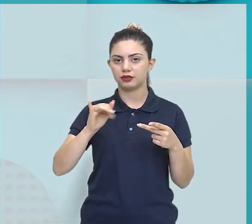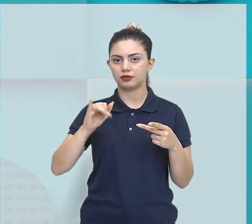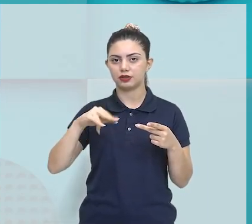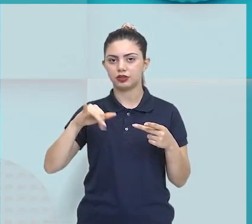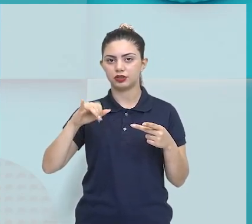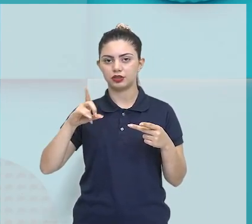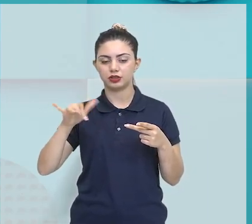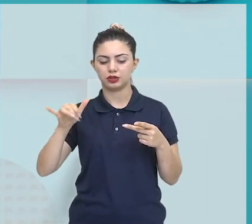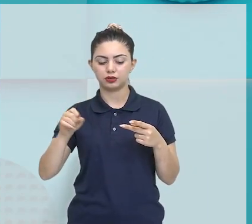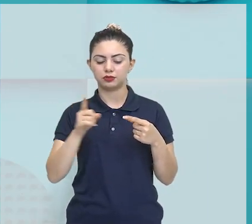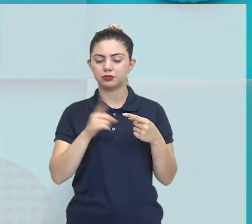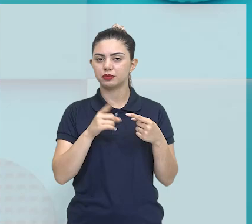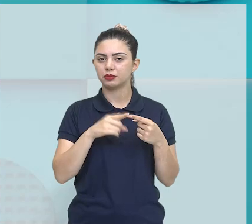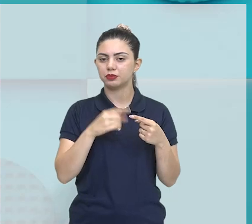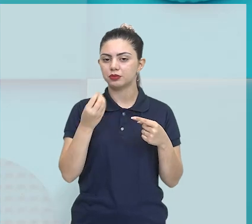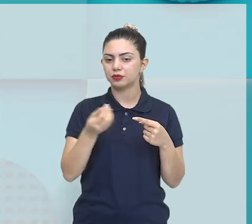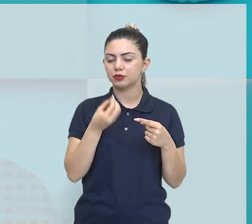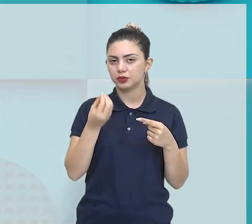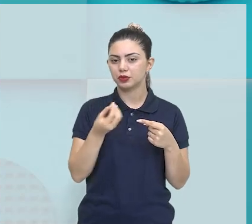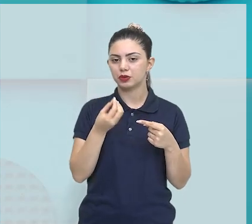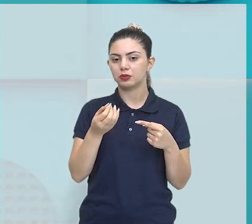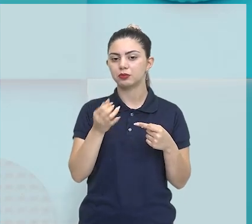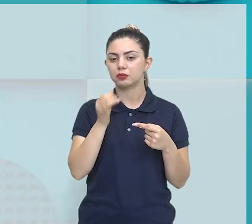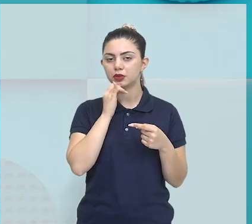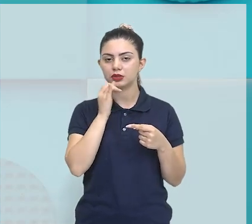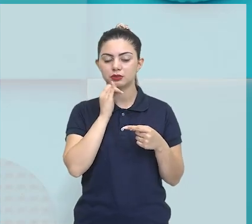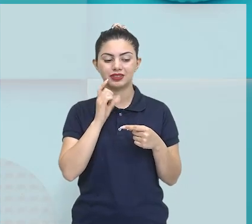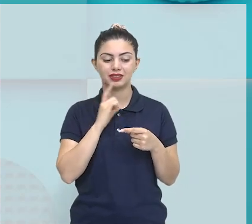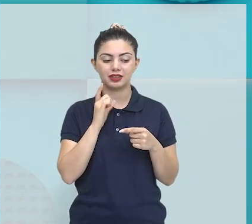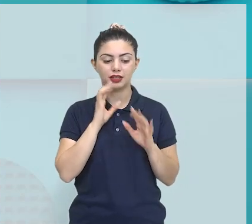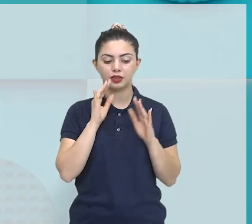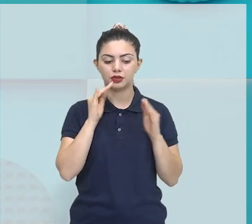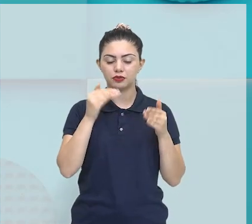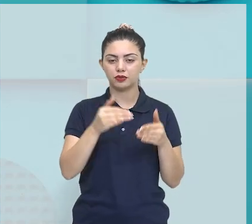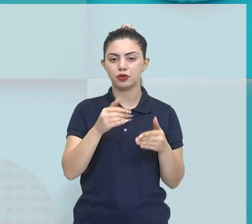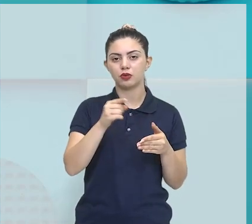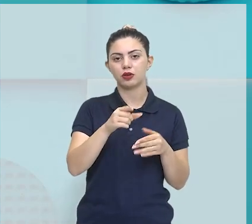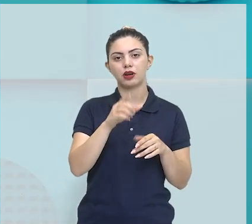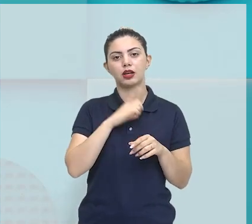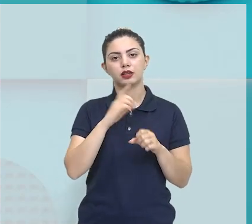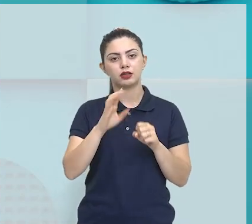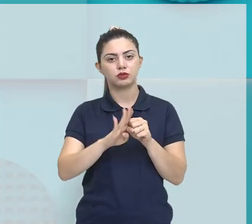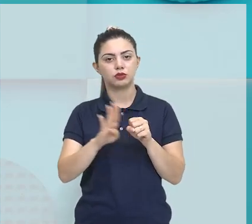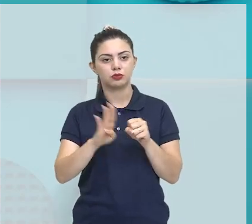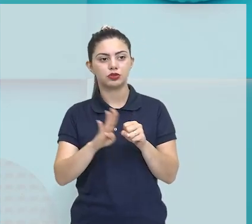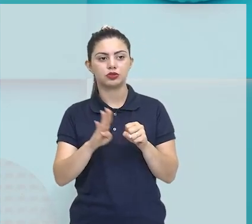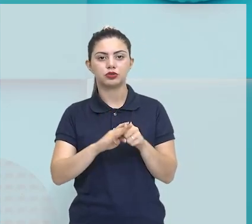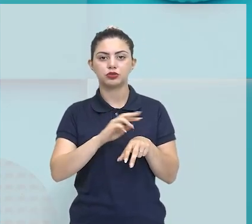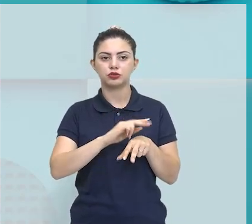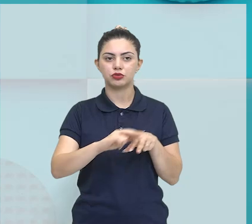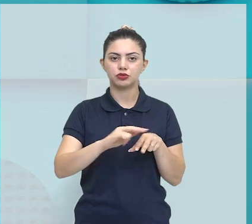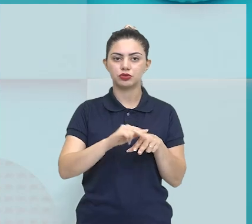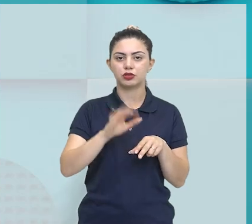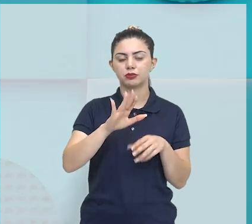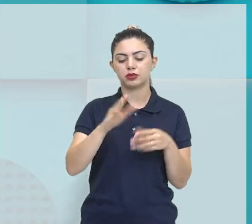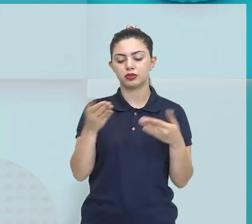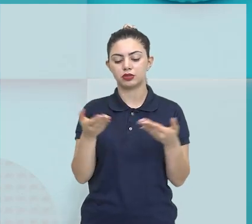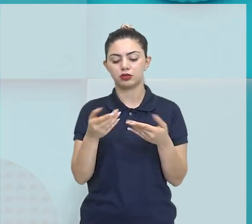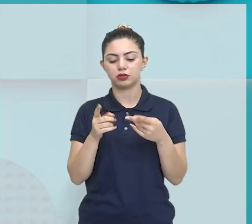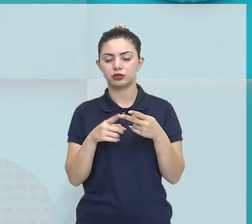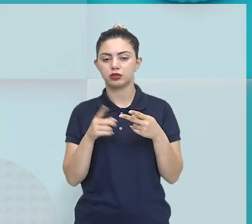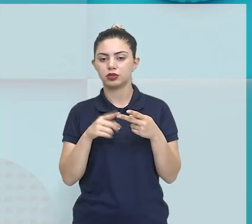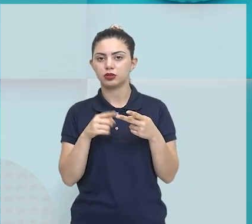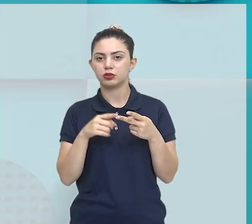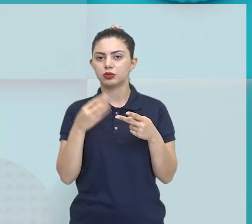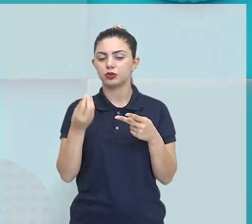definidos, eles definem, eles especificam o substantivo. Os indefinidos vão trazer essa